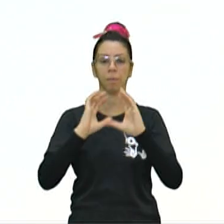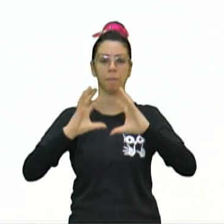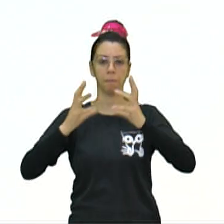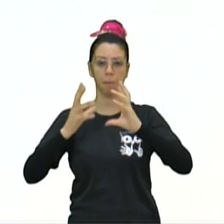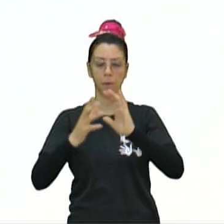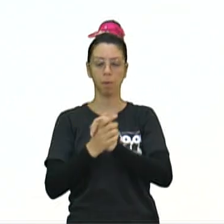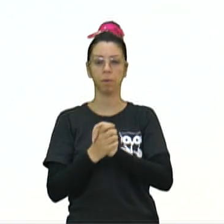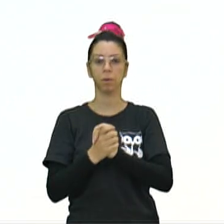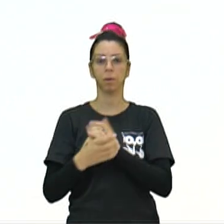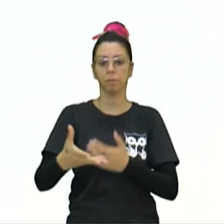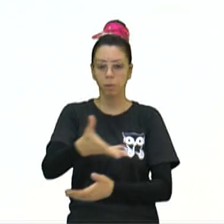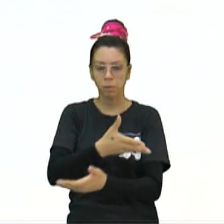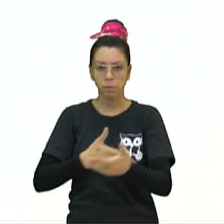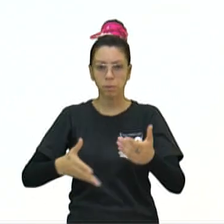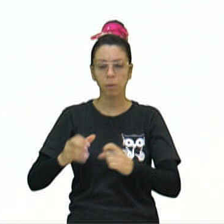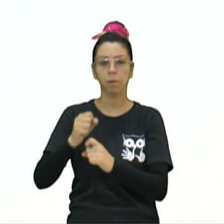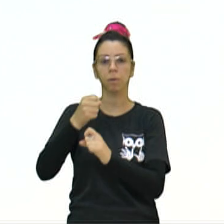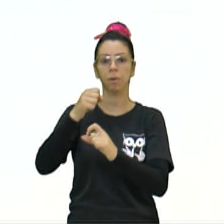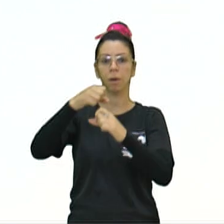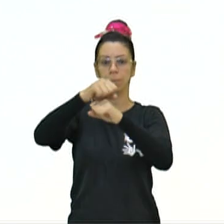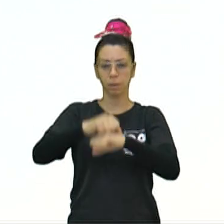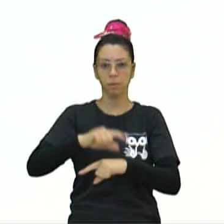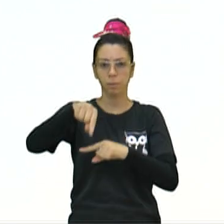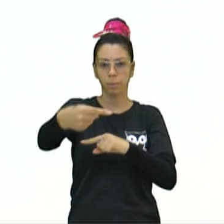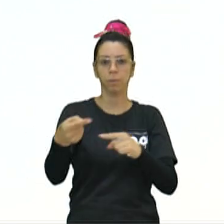interage no aplicativo que já voltamos com a correção.